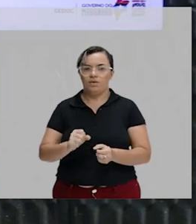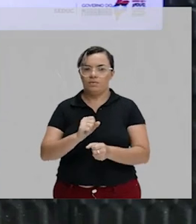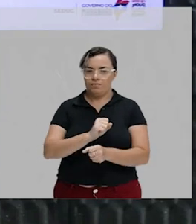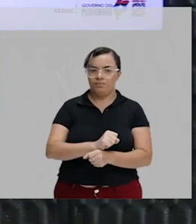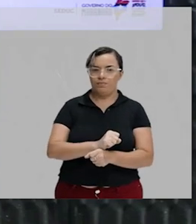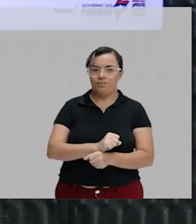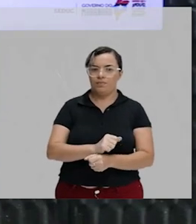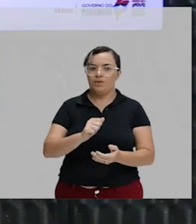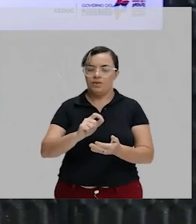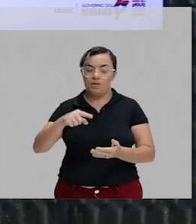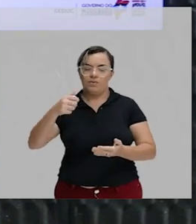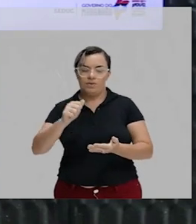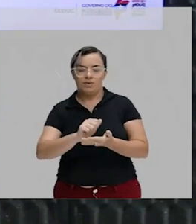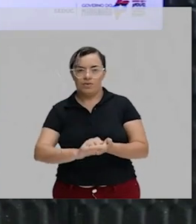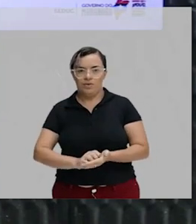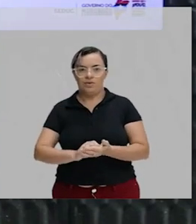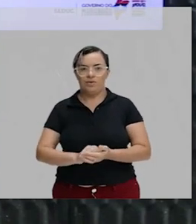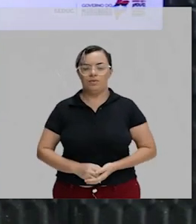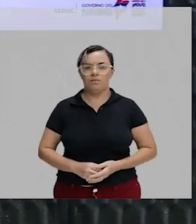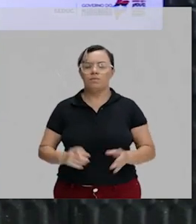exercita o que nós vimos hoje